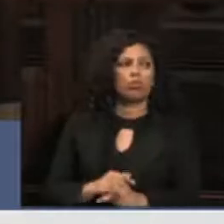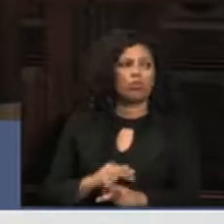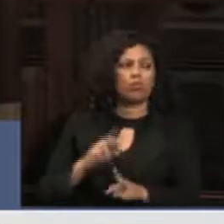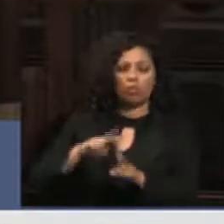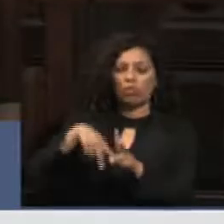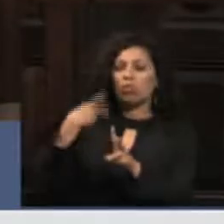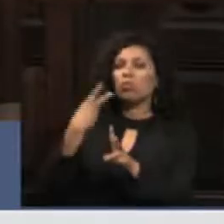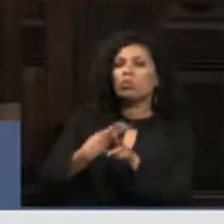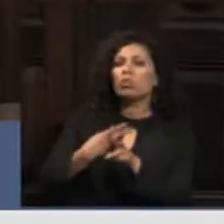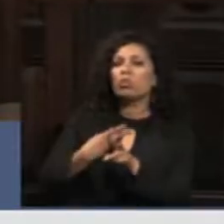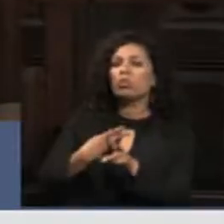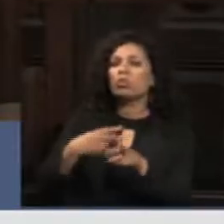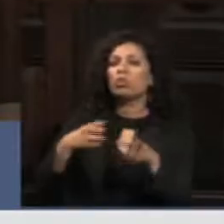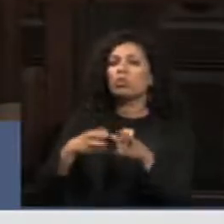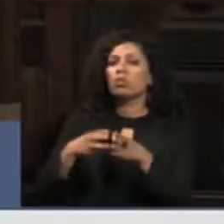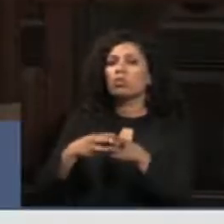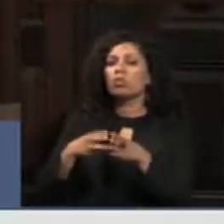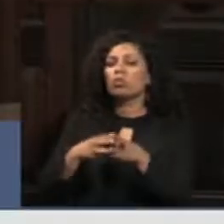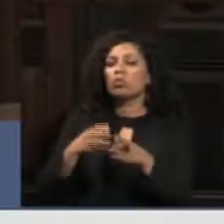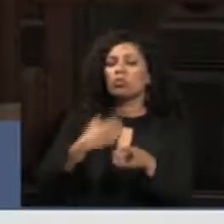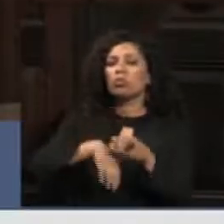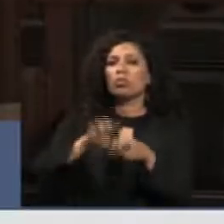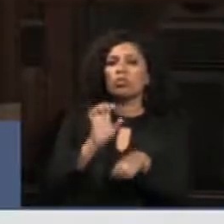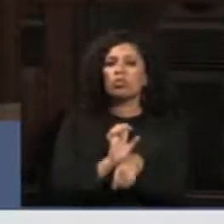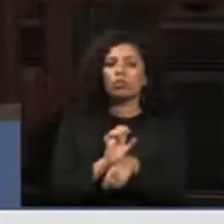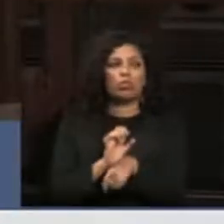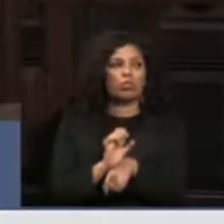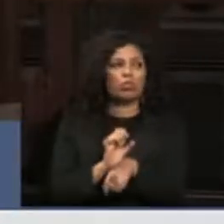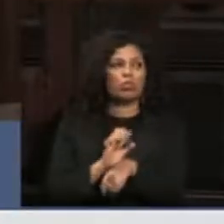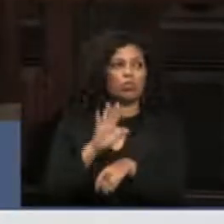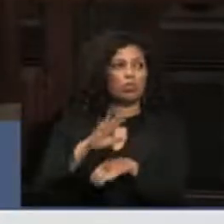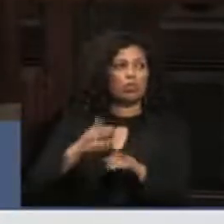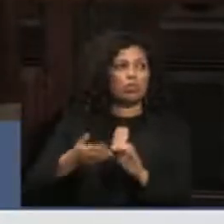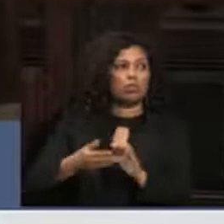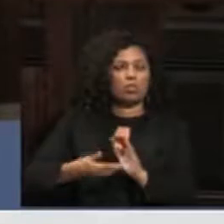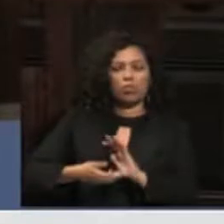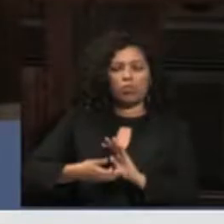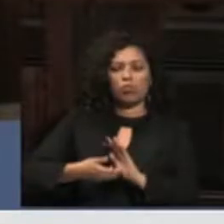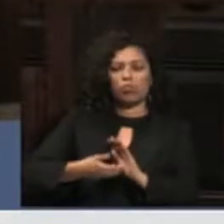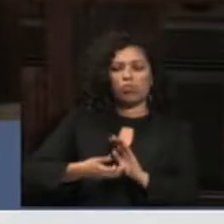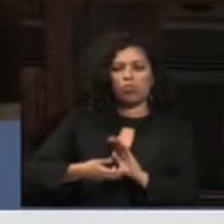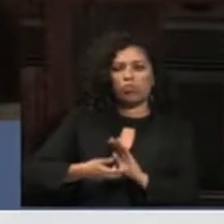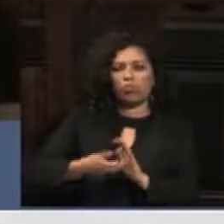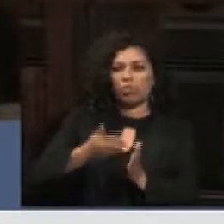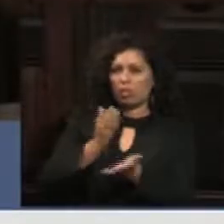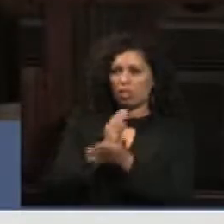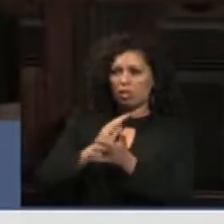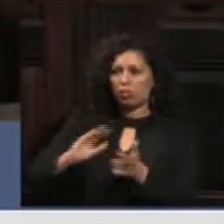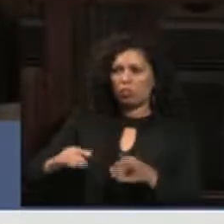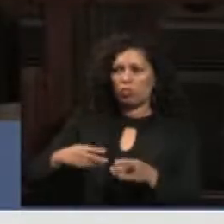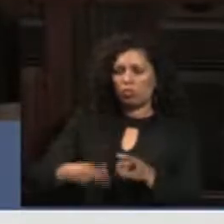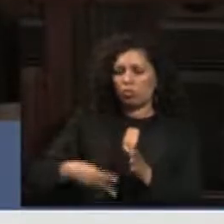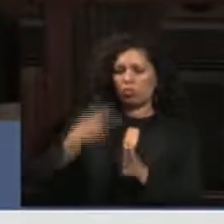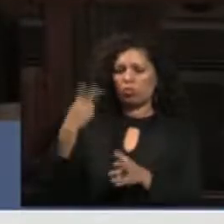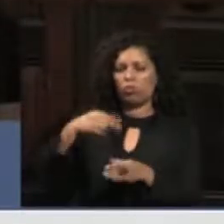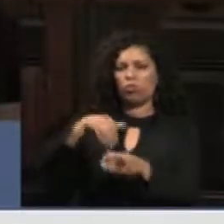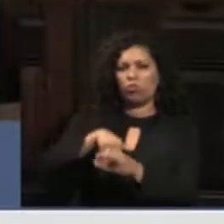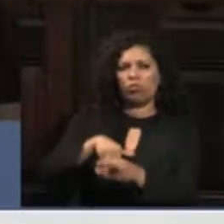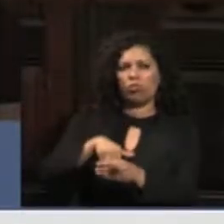dobrou a sua bancada parlamentar nos estados, mas está fora do segundo turno. E nesse segundo